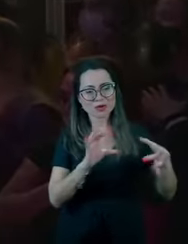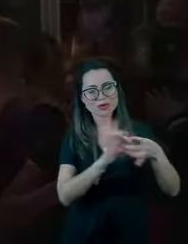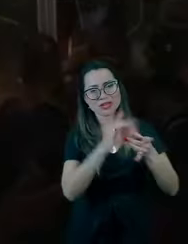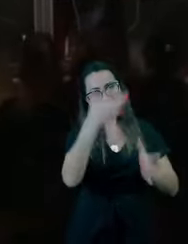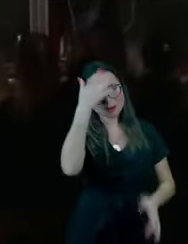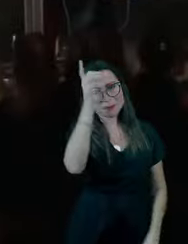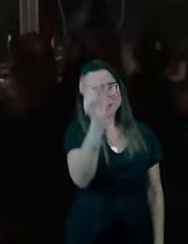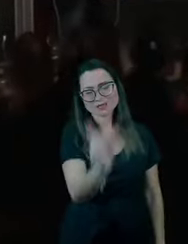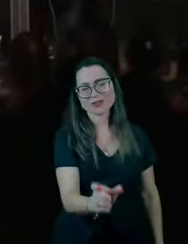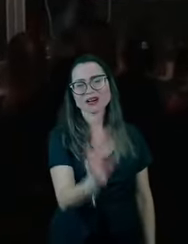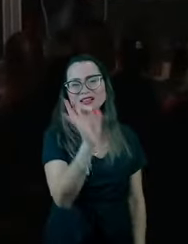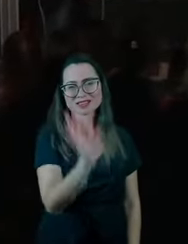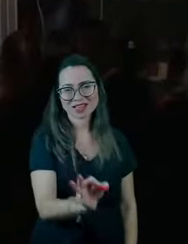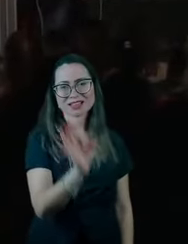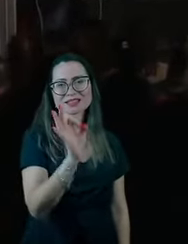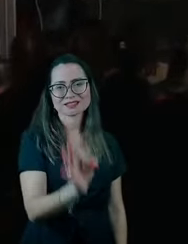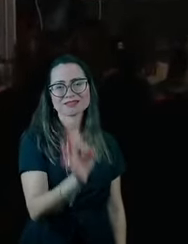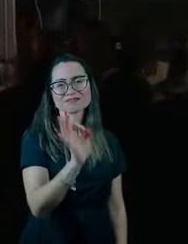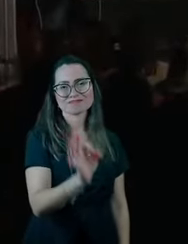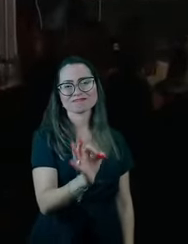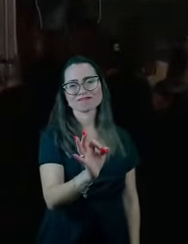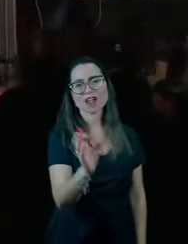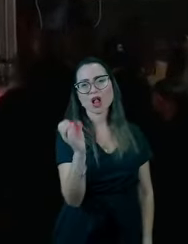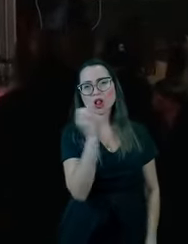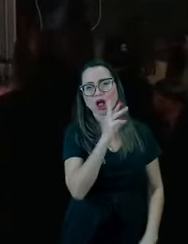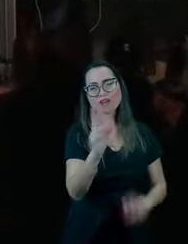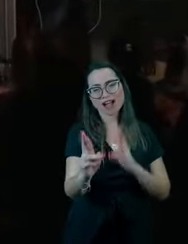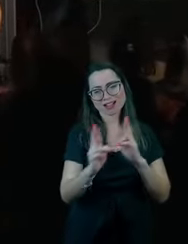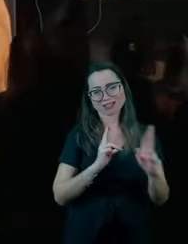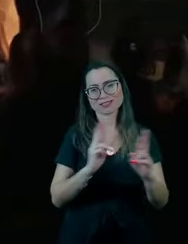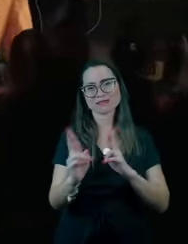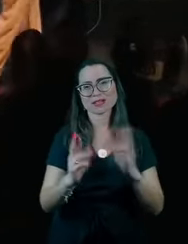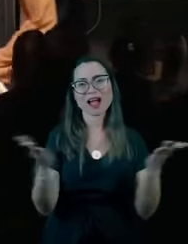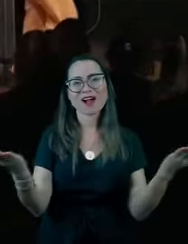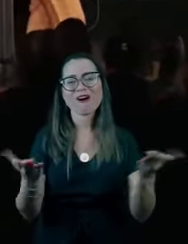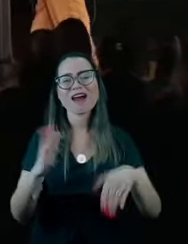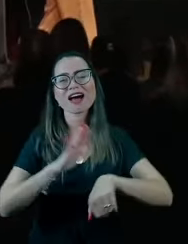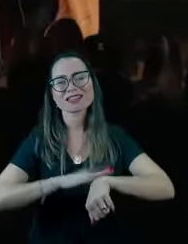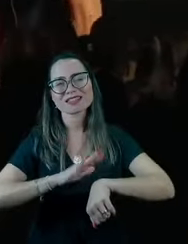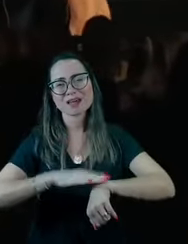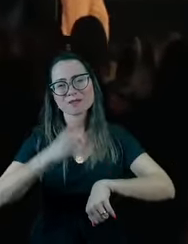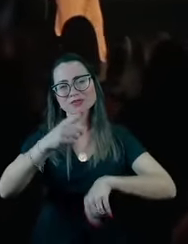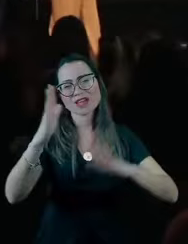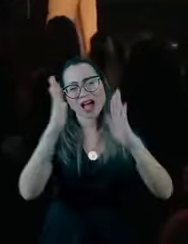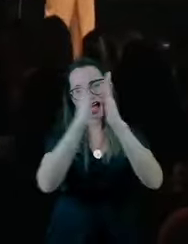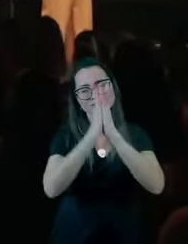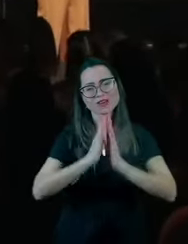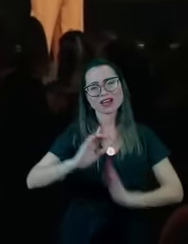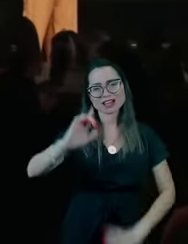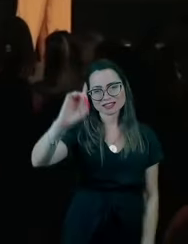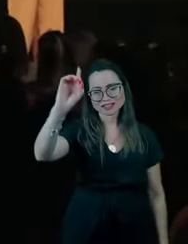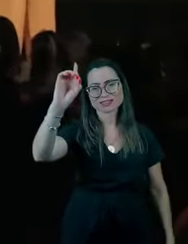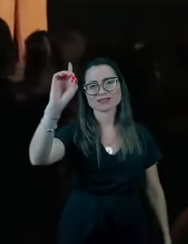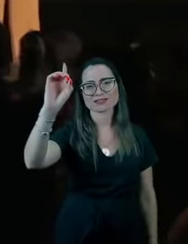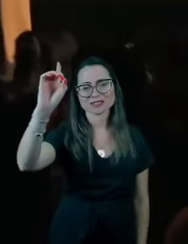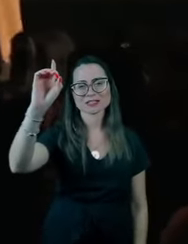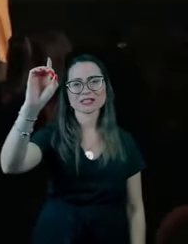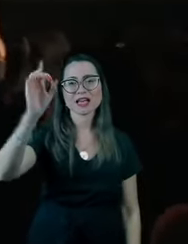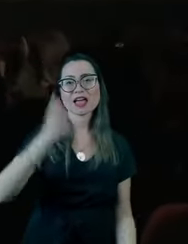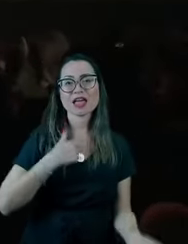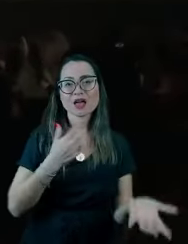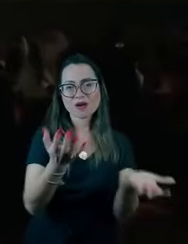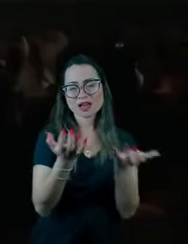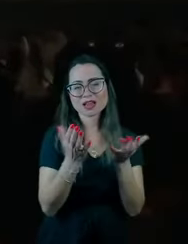novas mesas para você. Agora chegou a hora de você adorar a Deus. Eu gostaria muito de pedir para que pessoas